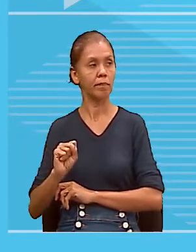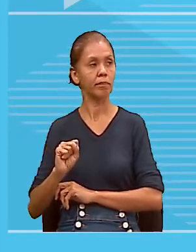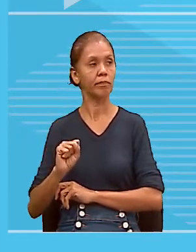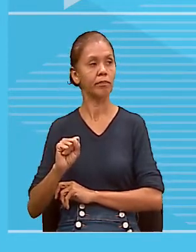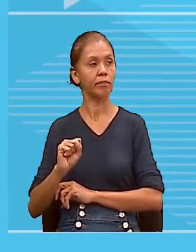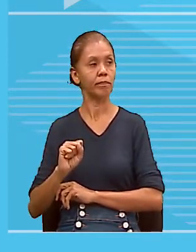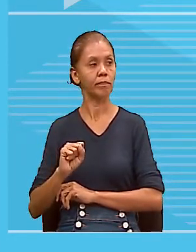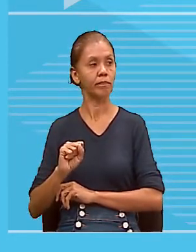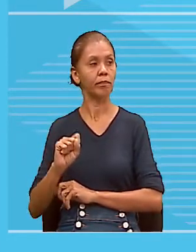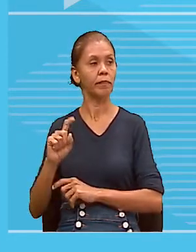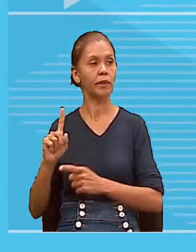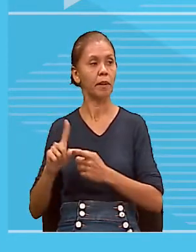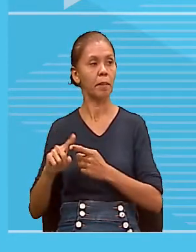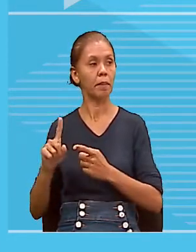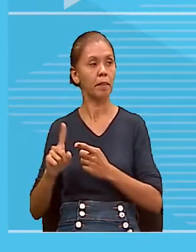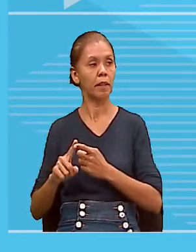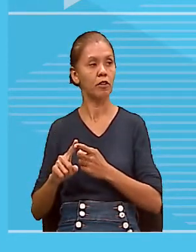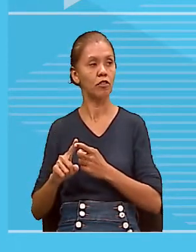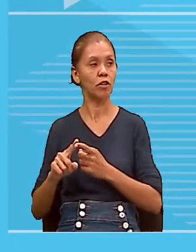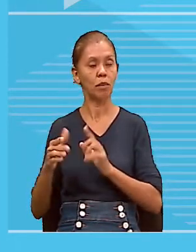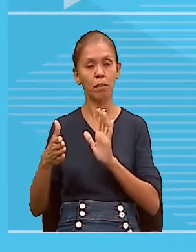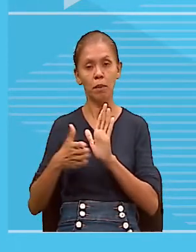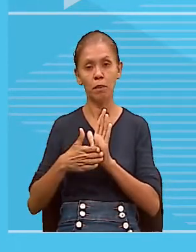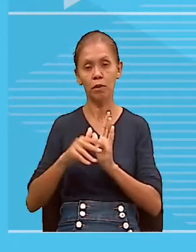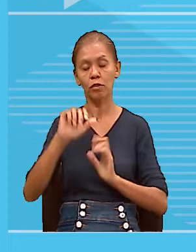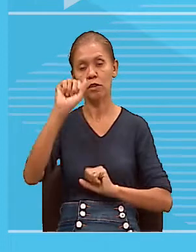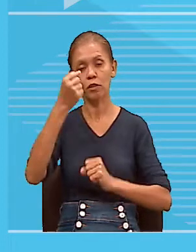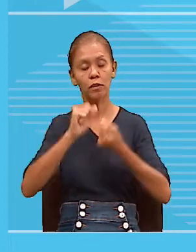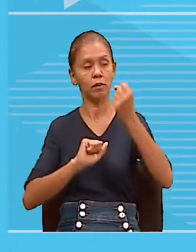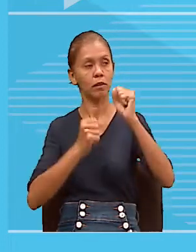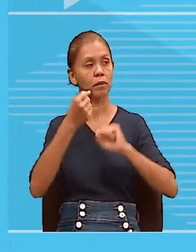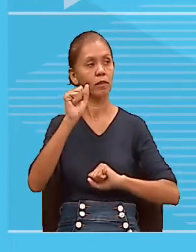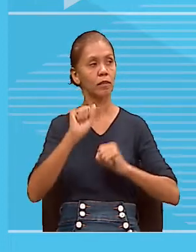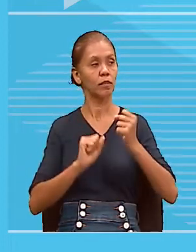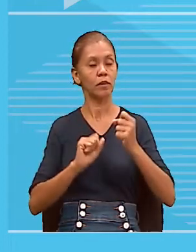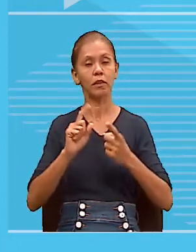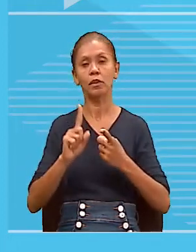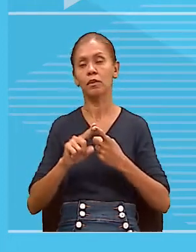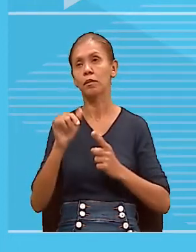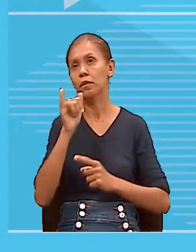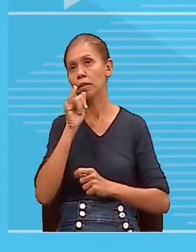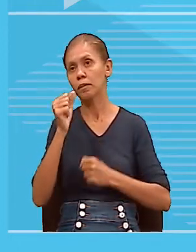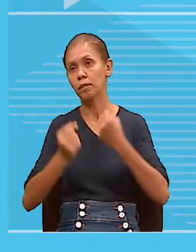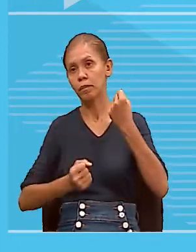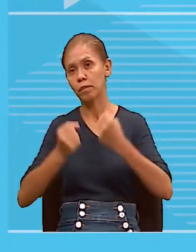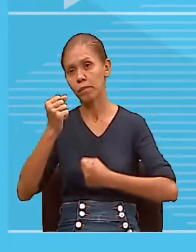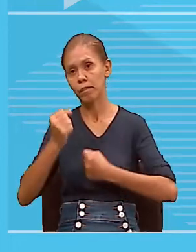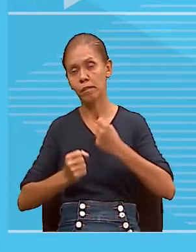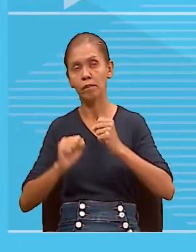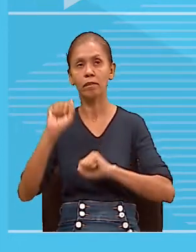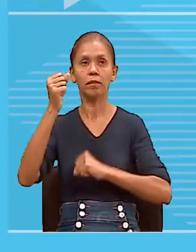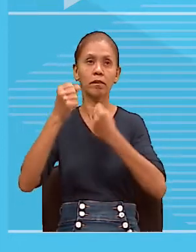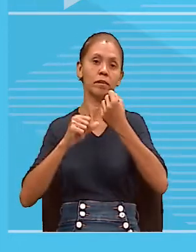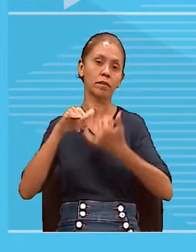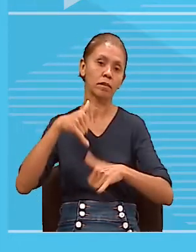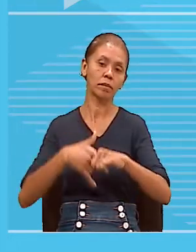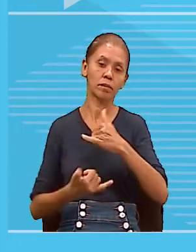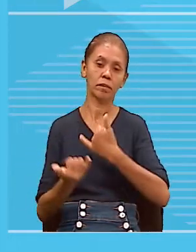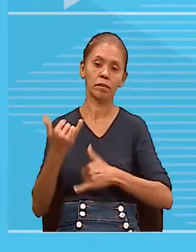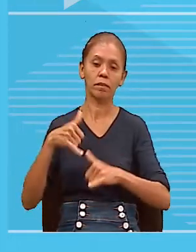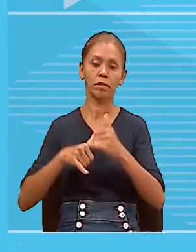com industrializar aí aqui a indústria automobilística indústria de química